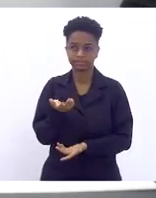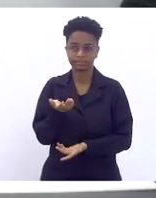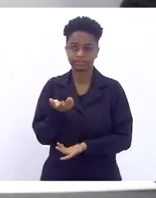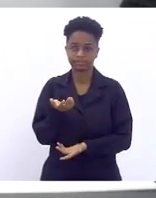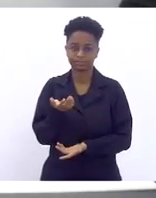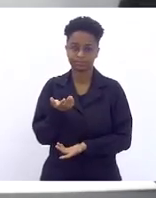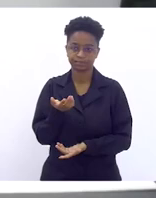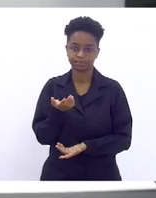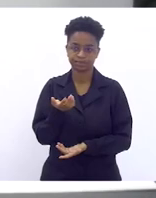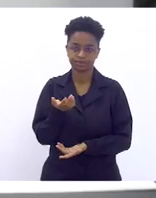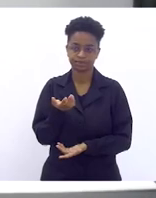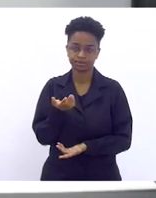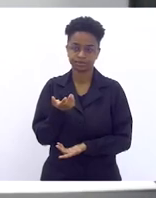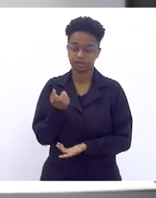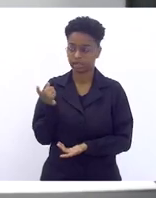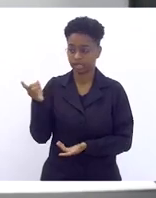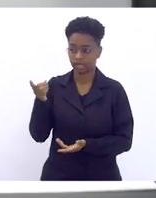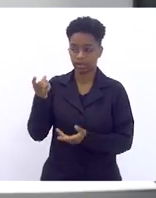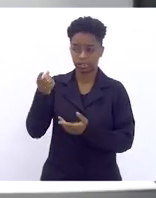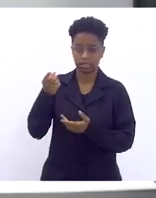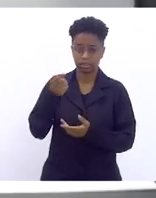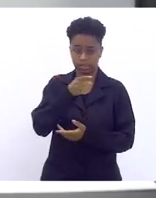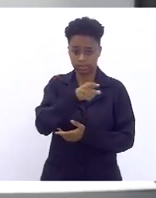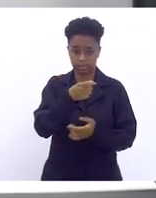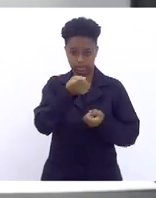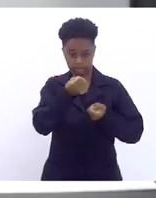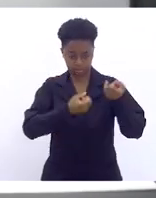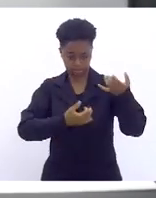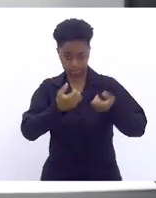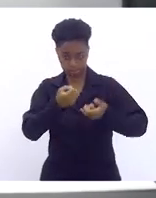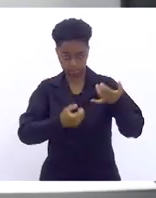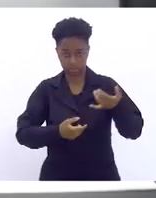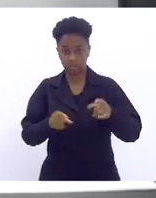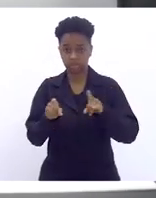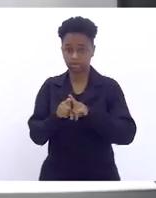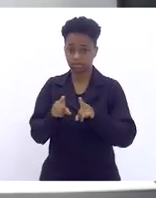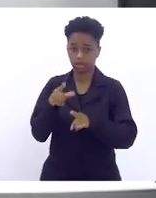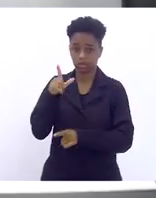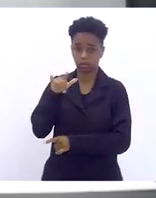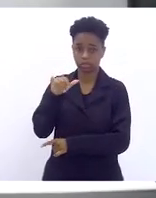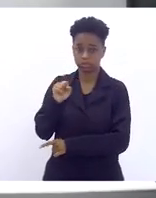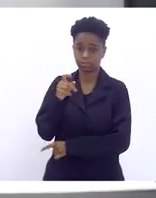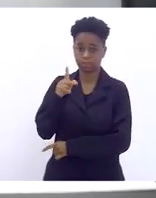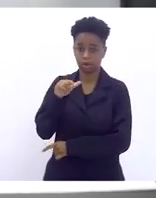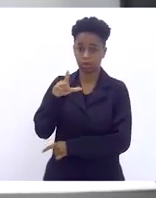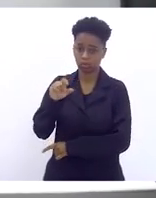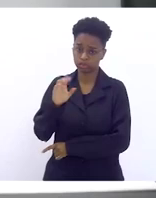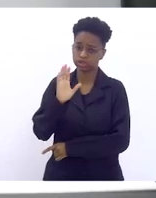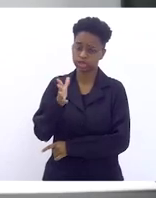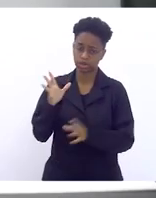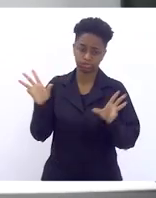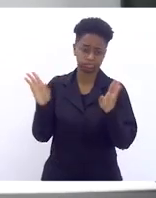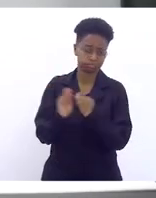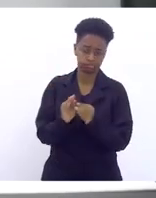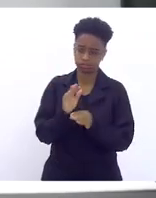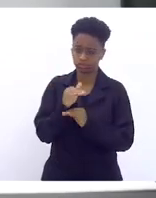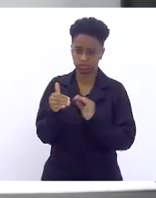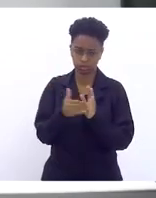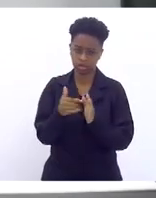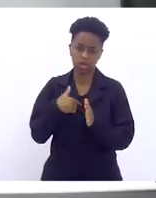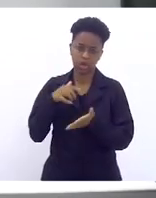com a exposição do secretário Nestor o Deputado Luiz Paulo ele sintetizou muito eu tava até